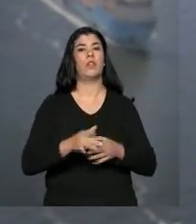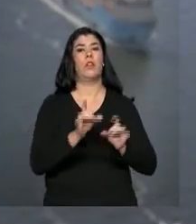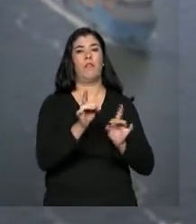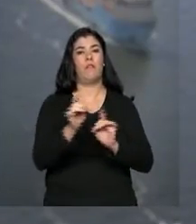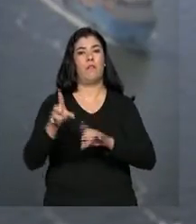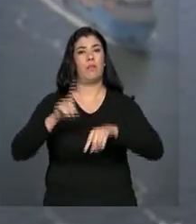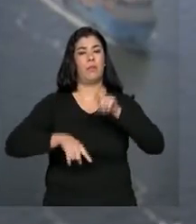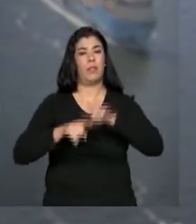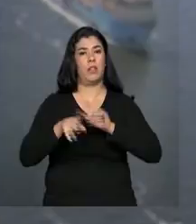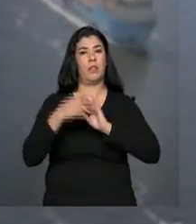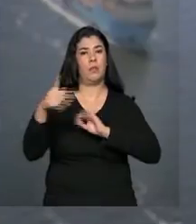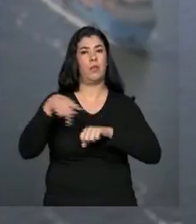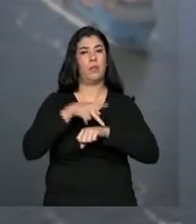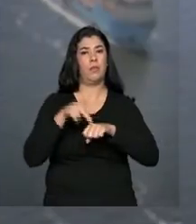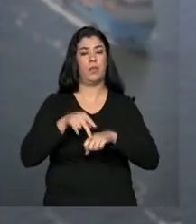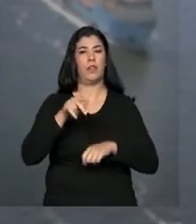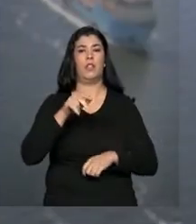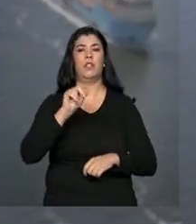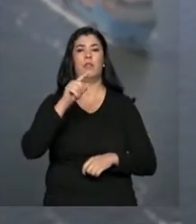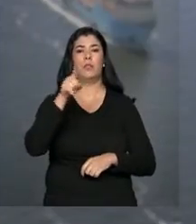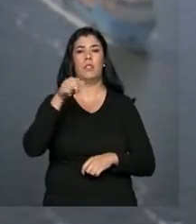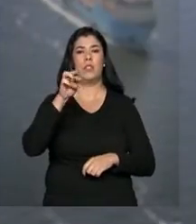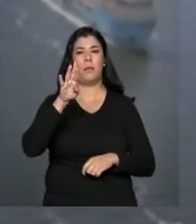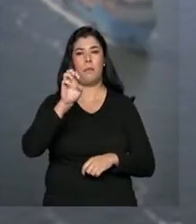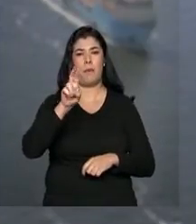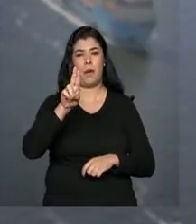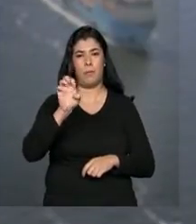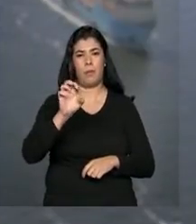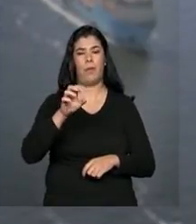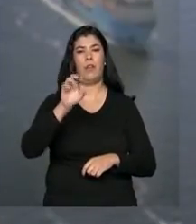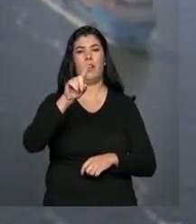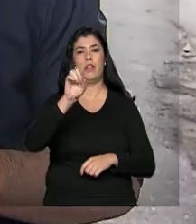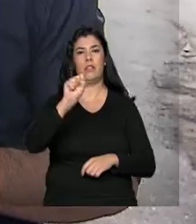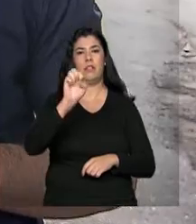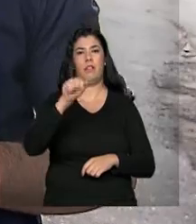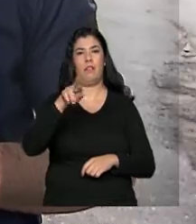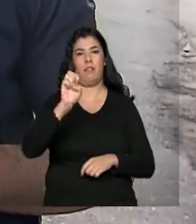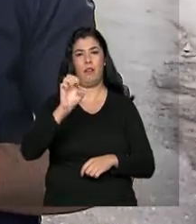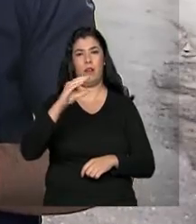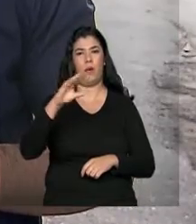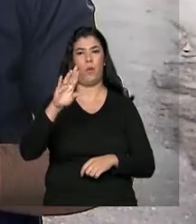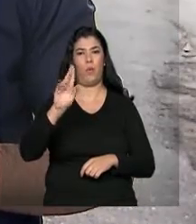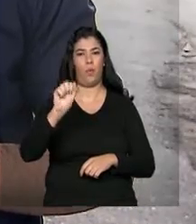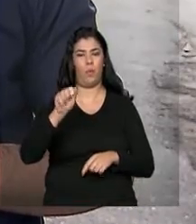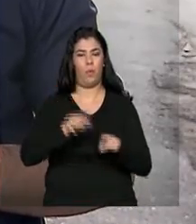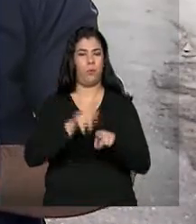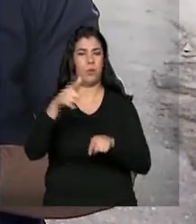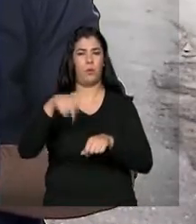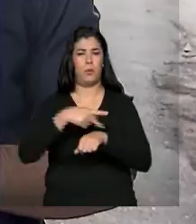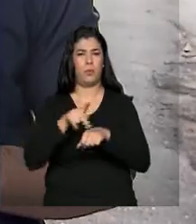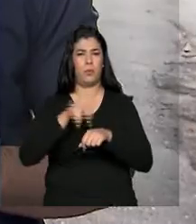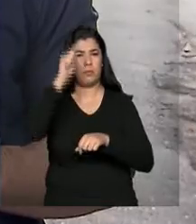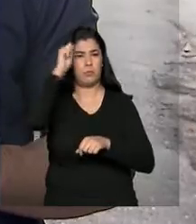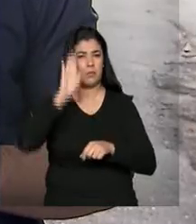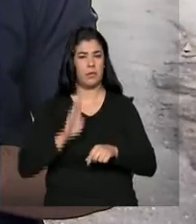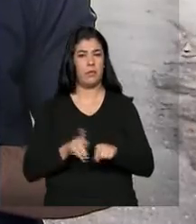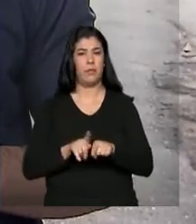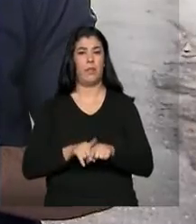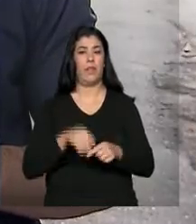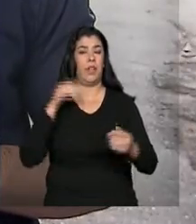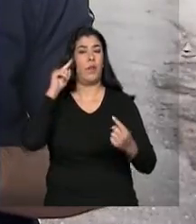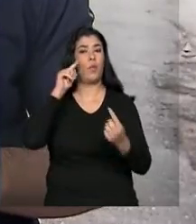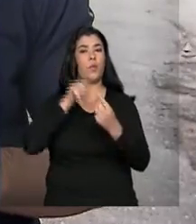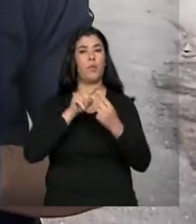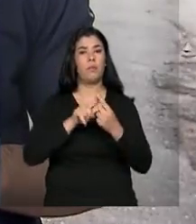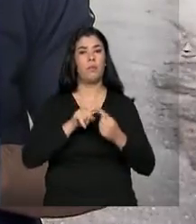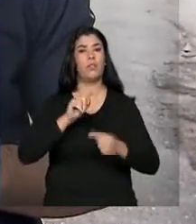parceiros: Zimbábue, Moçambique, Senegal, Gana, Quênia e Cuba. Em 2015, a ideia é ampliar a quantidade